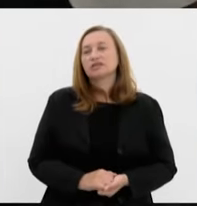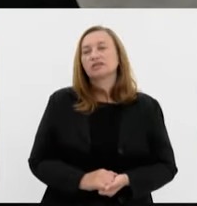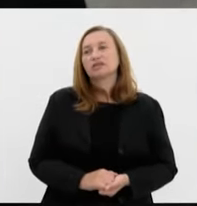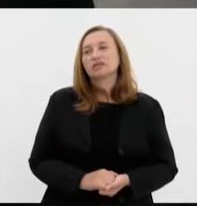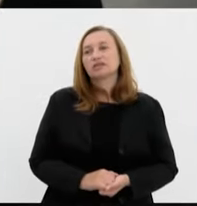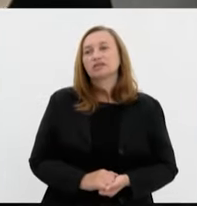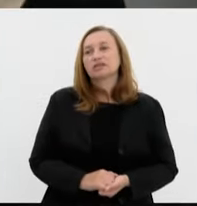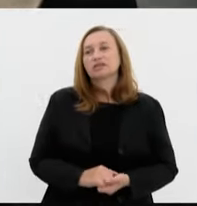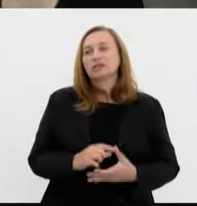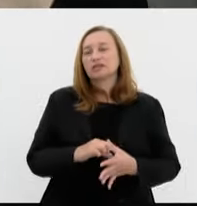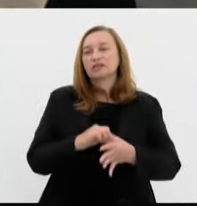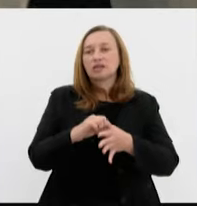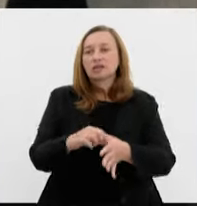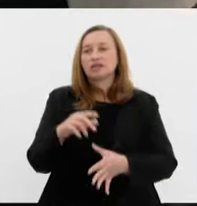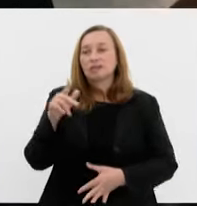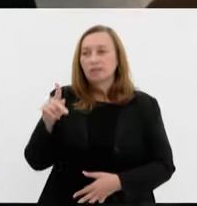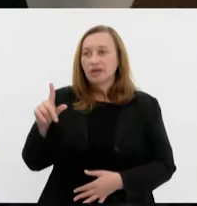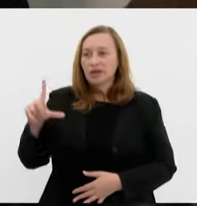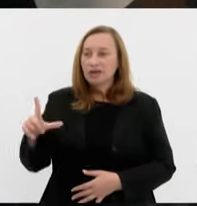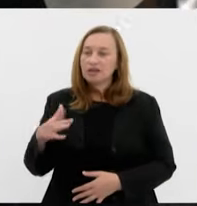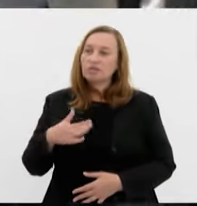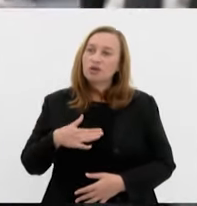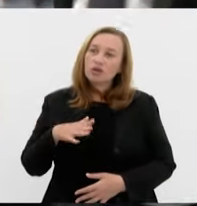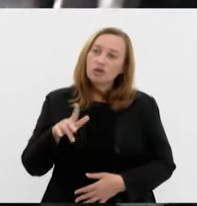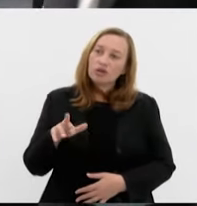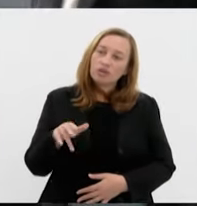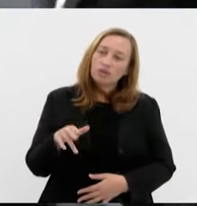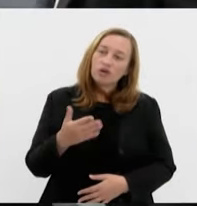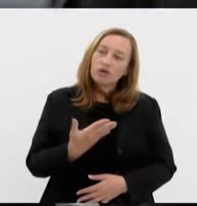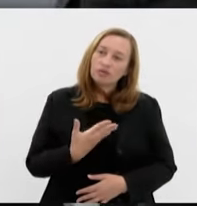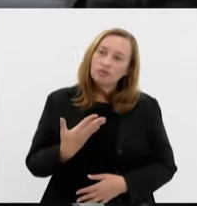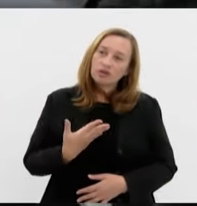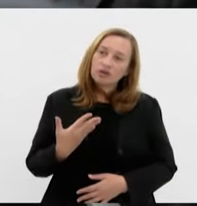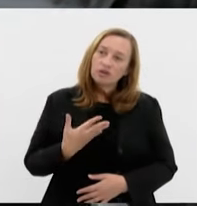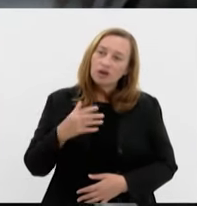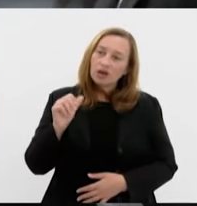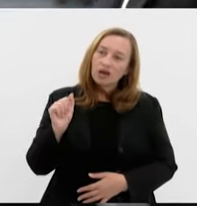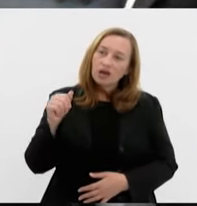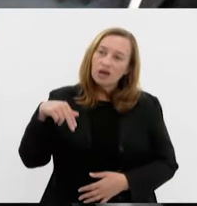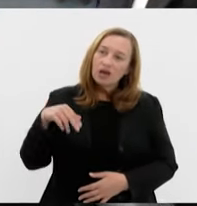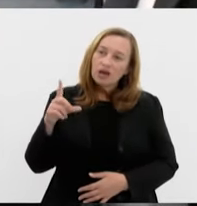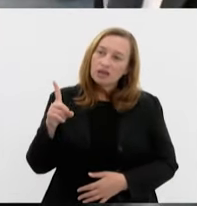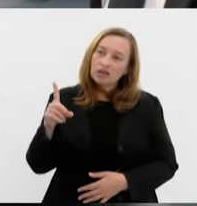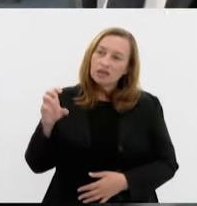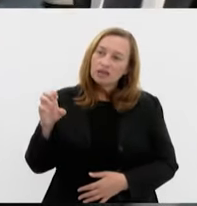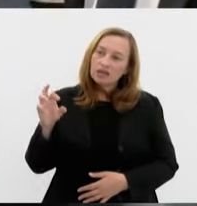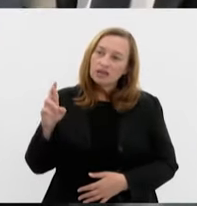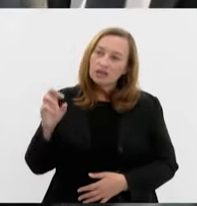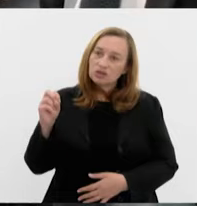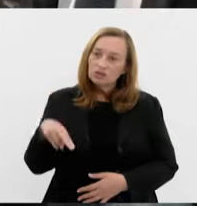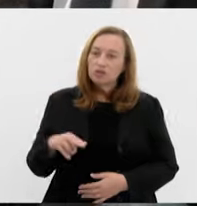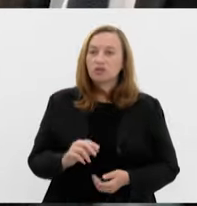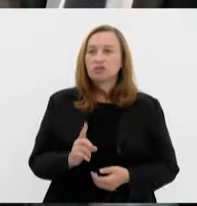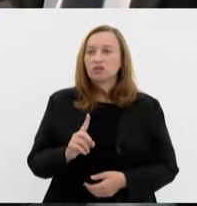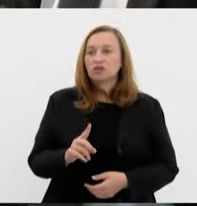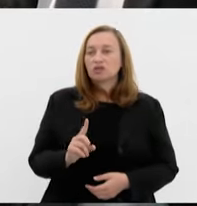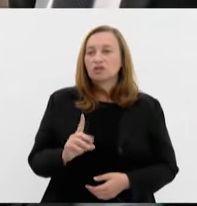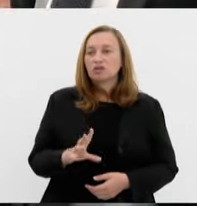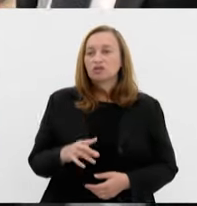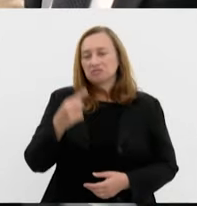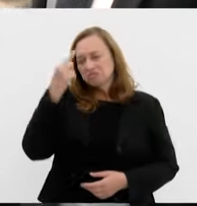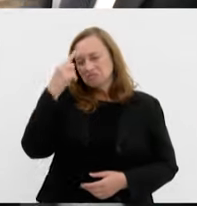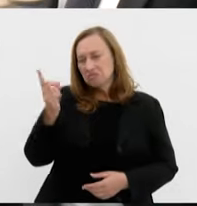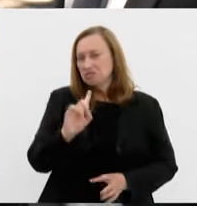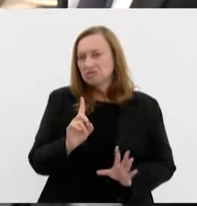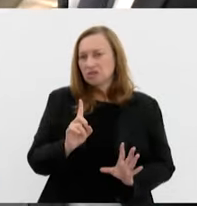palavras do líder do pl meu irmão meu meu amigo deputado Anderson mora e falo isso não só sobre o aspecto ideológico